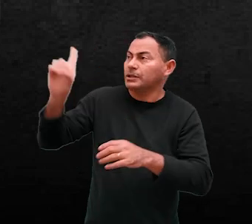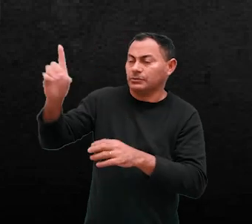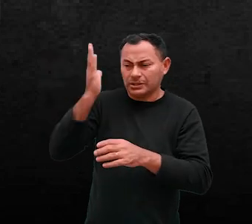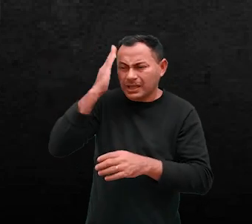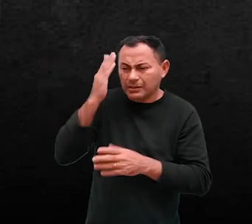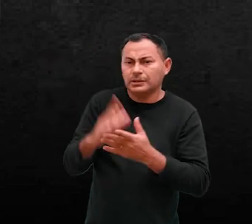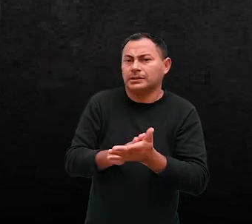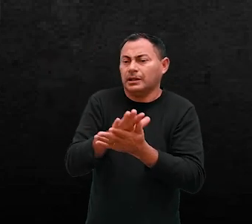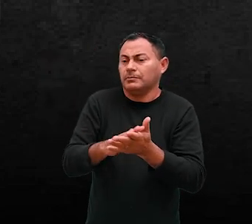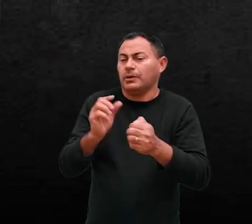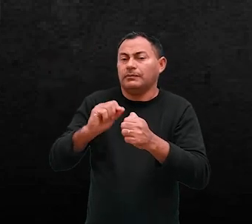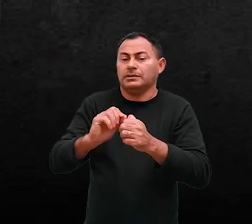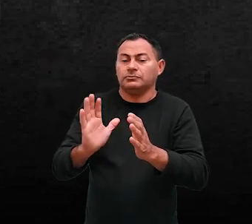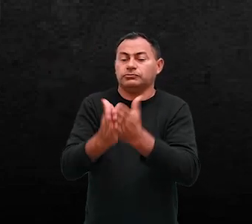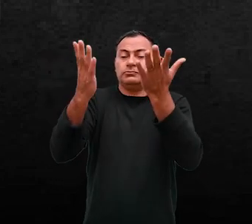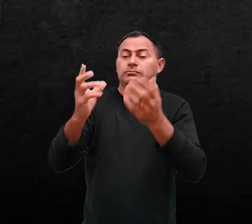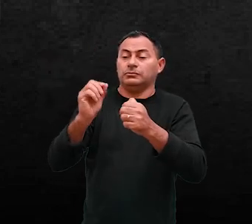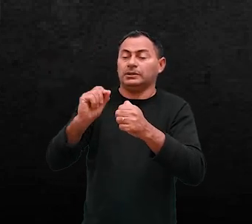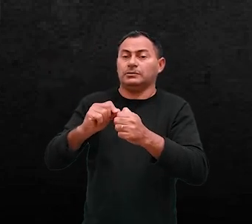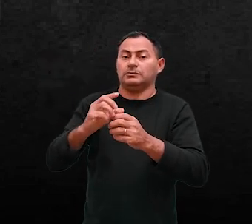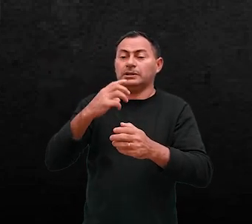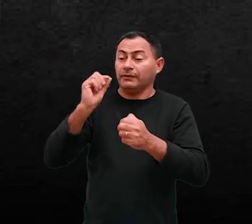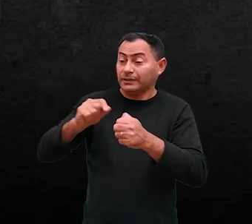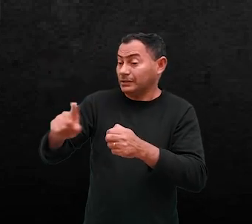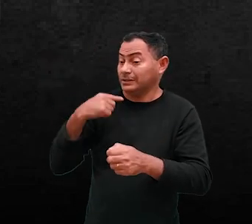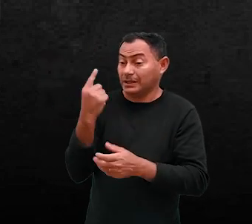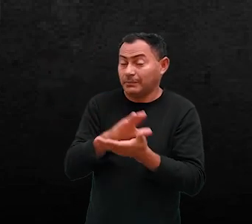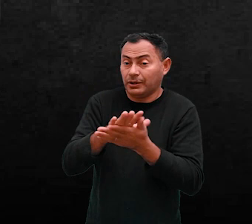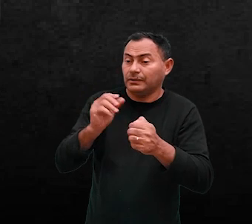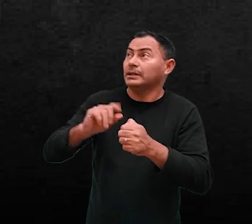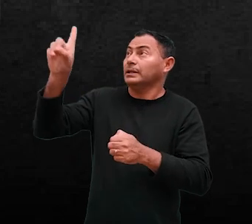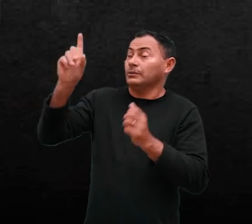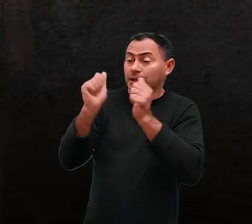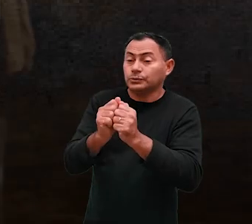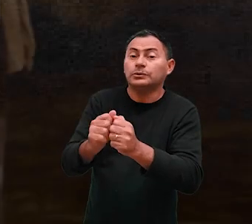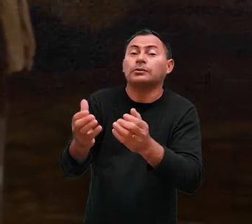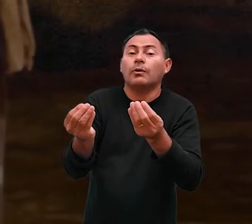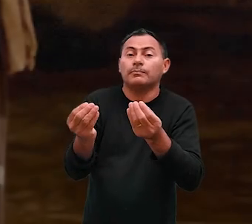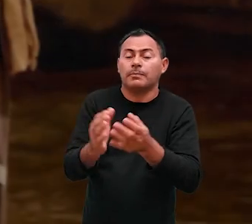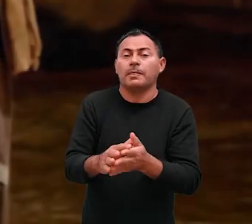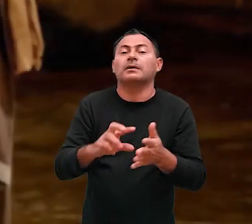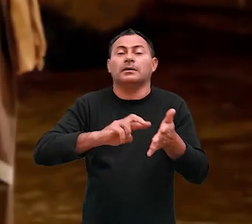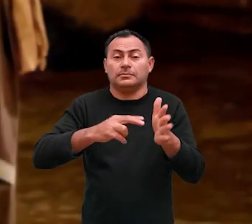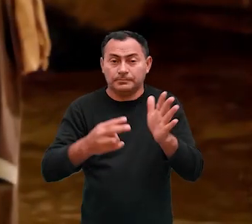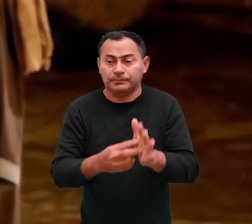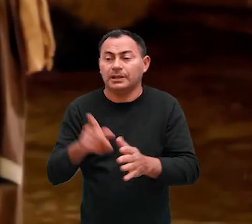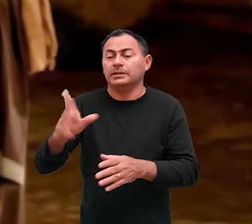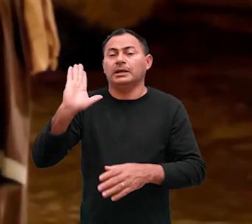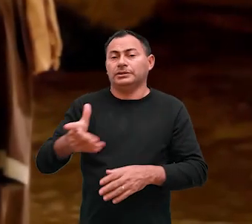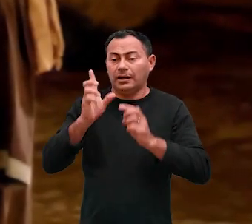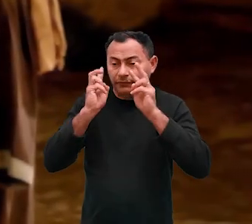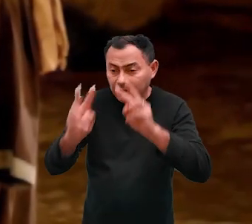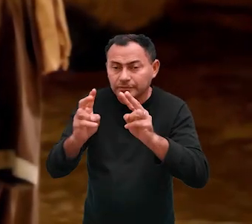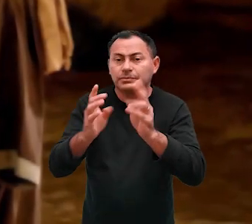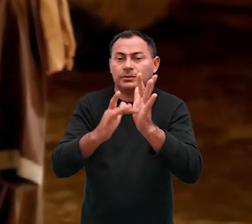Deus, pois ninguém pode realizar os sinais miraculosos que o estás fazendo, e se Deus não estiver com ele. Quer dizer, ele já tinha